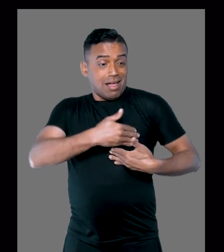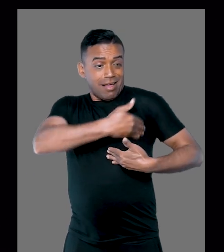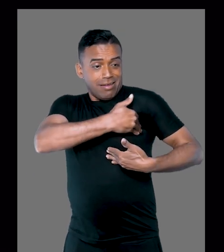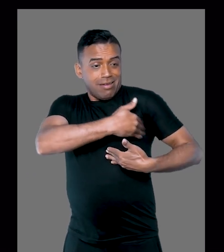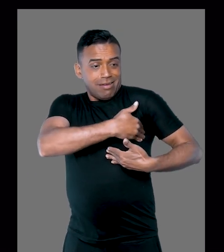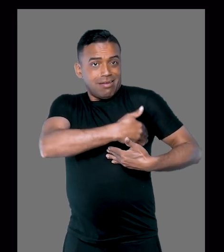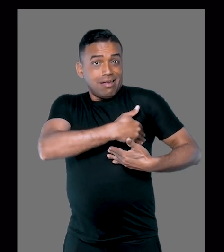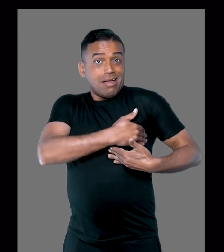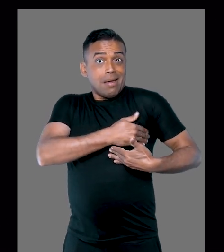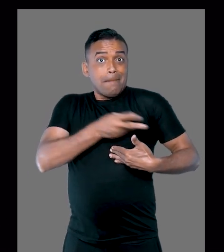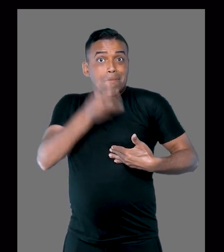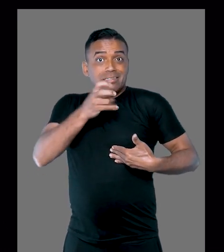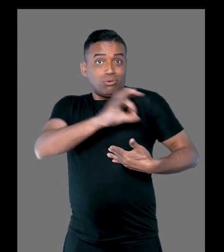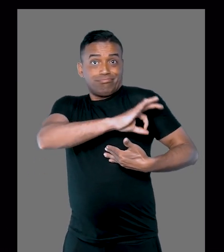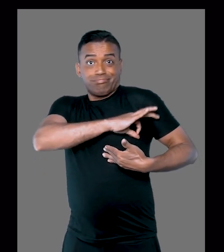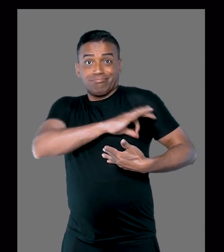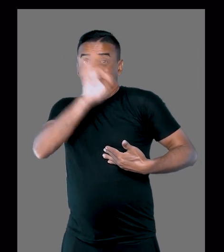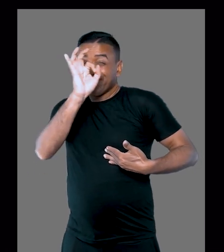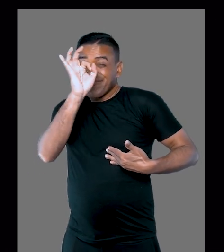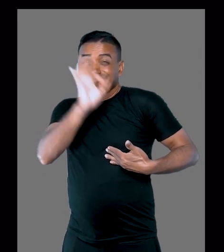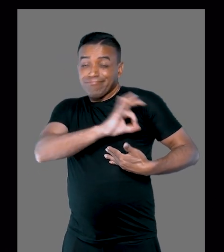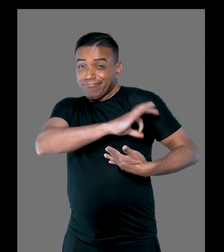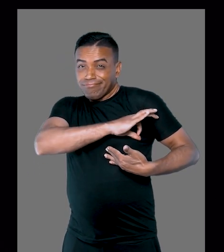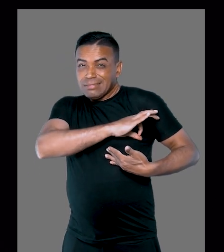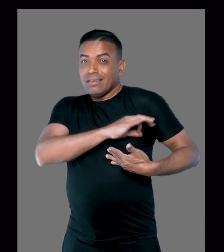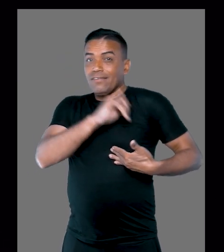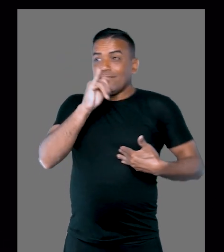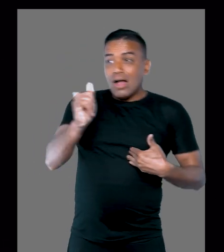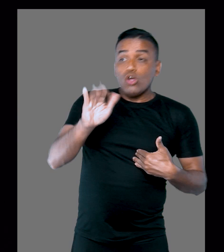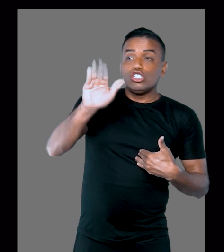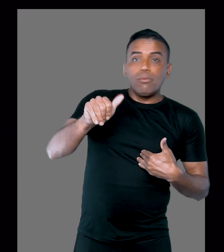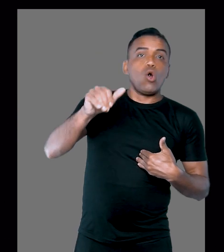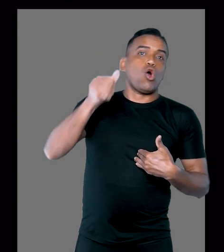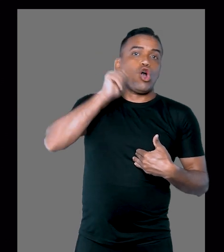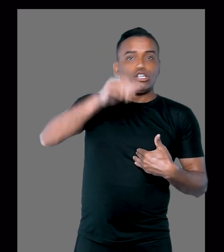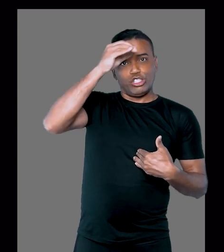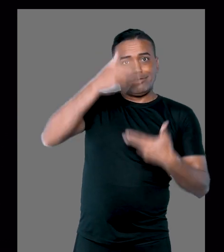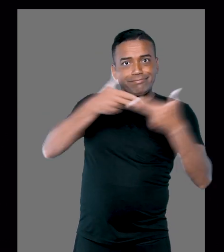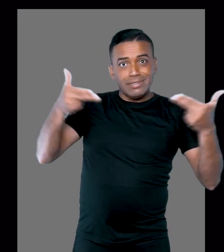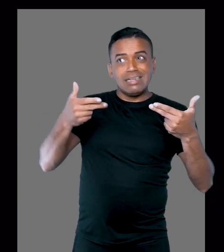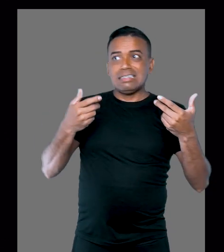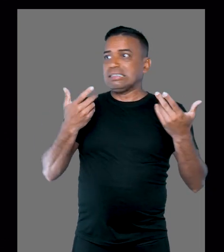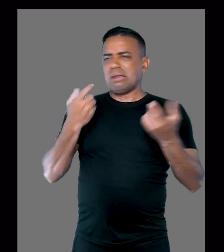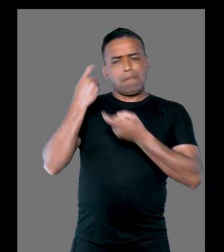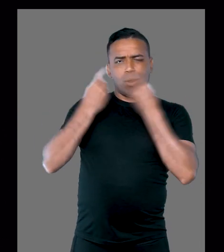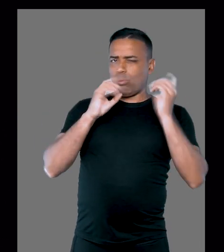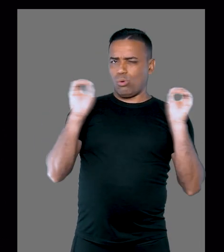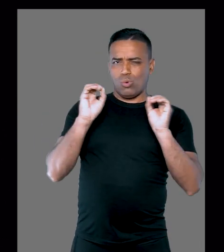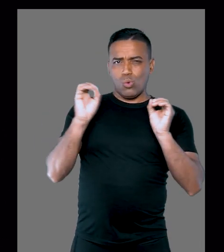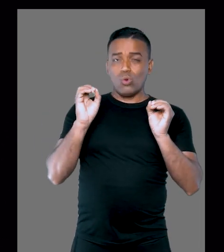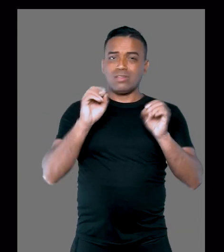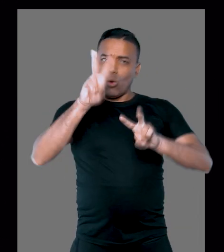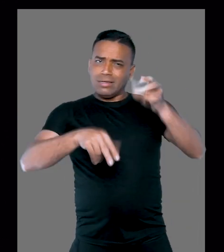com as axilas quando percebeu um grãozinho de arroz. Comentou a descoberta com minhas tias, que inicialmente não se preocuparam tanto. Como